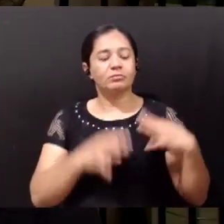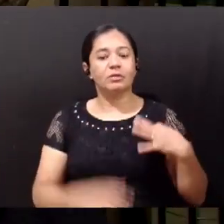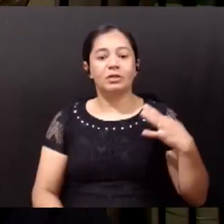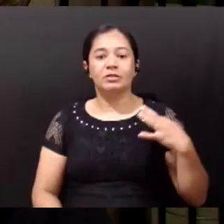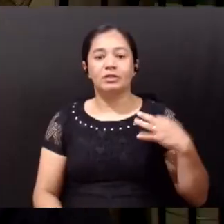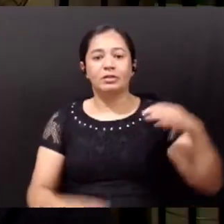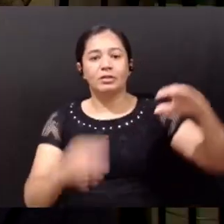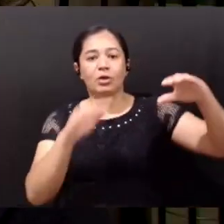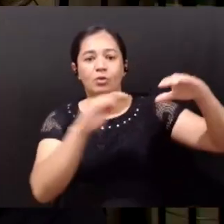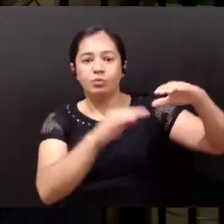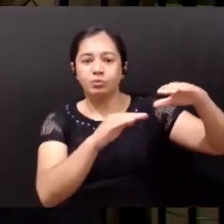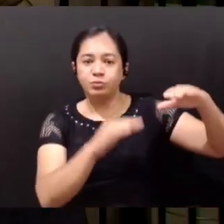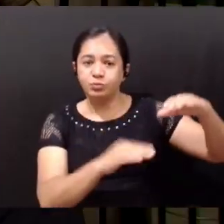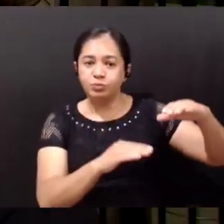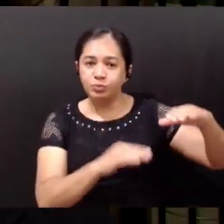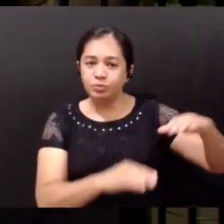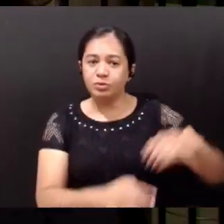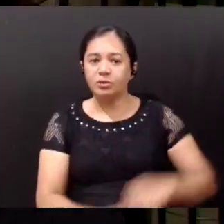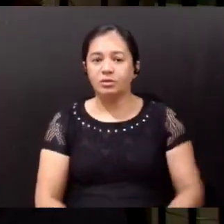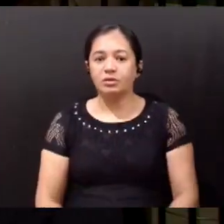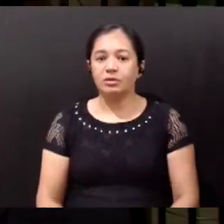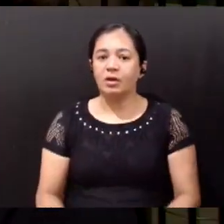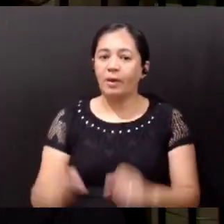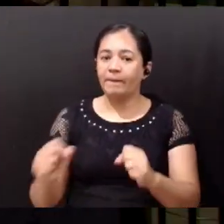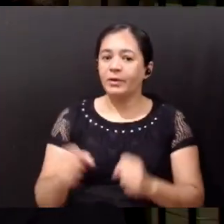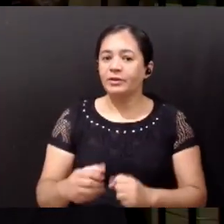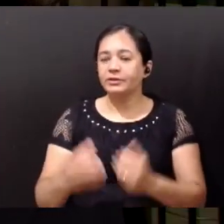geladeira. Podem trazer frutas,